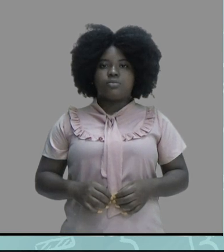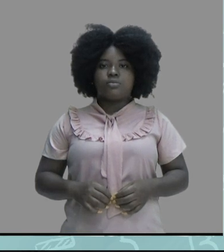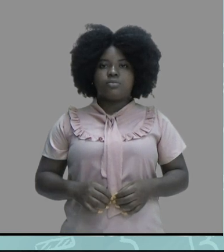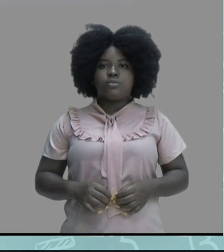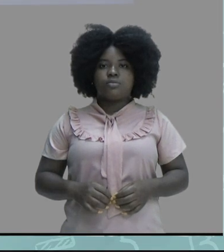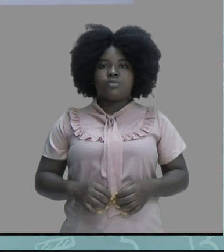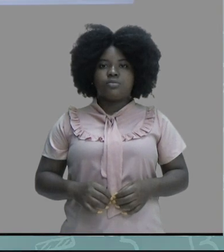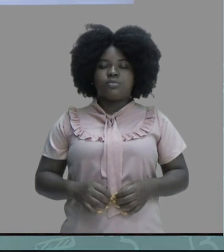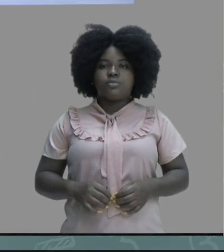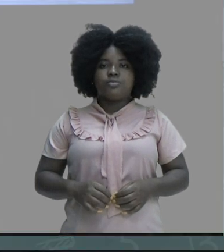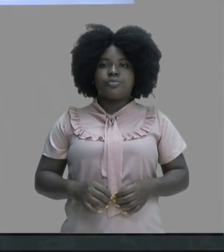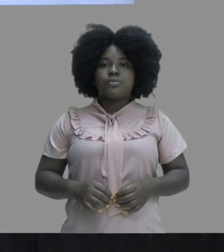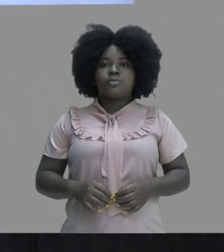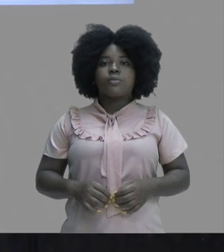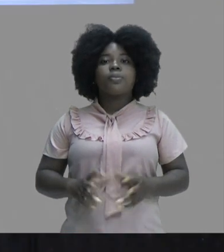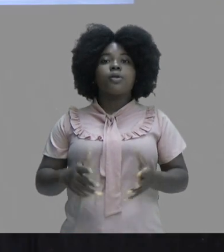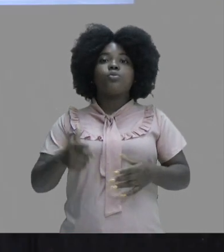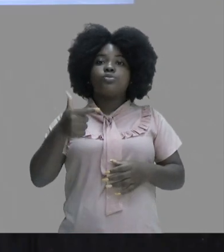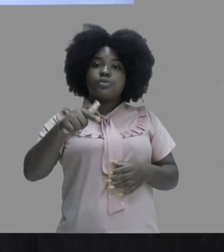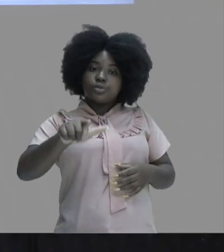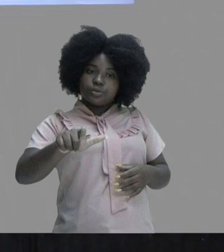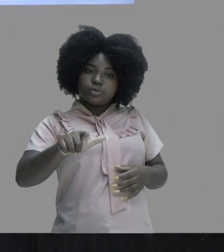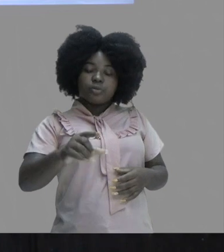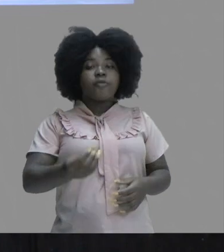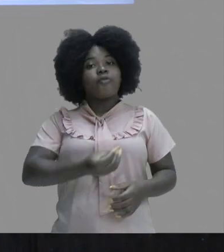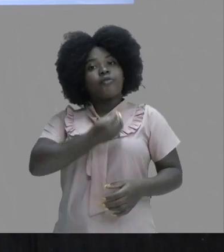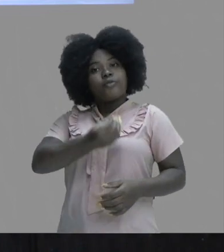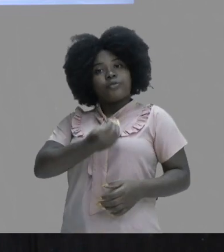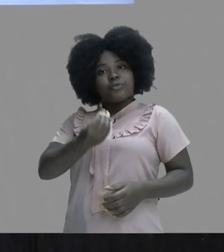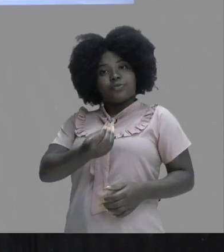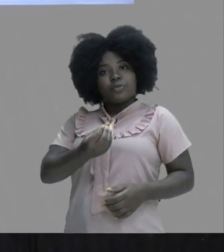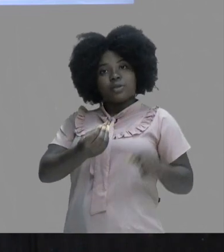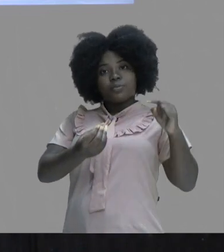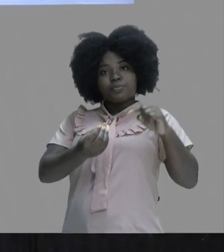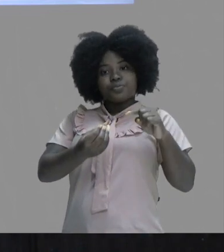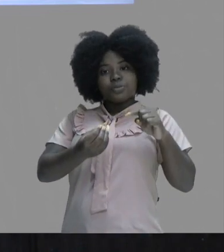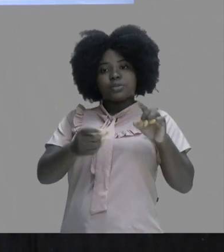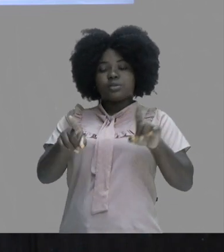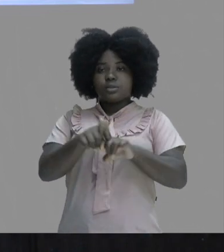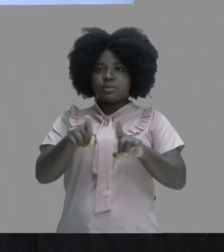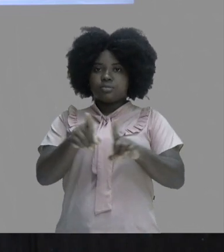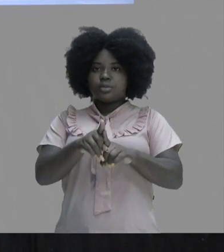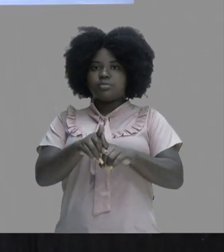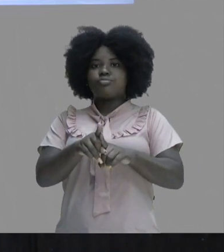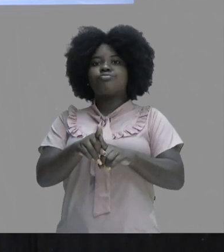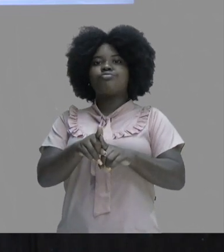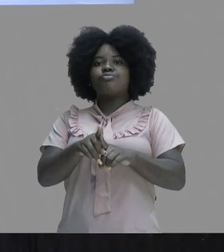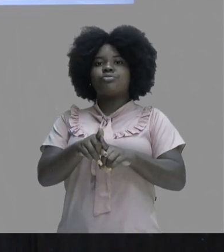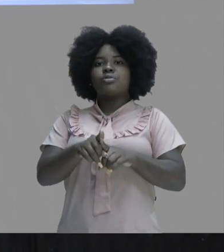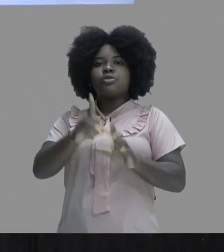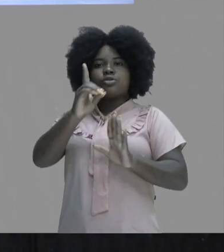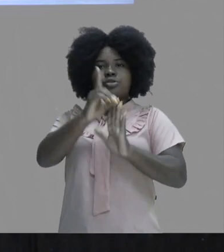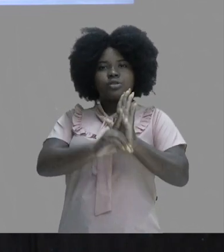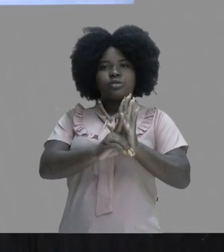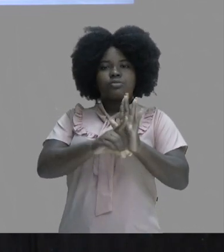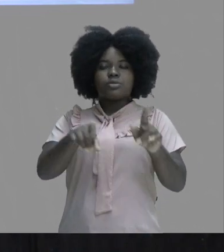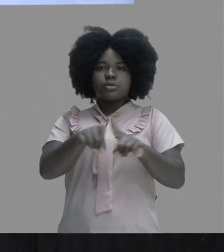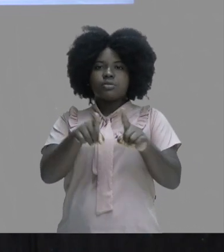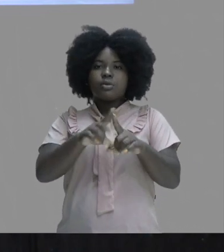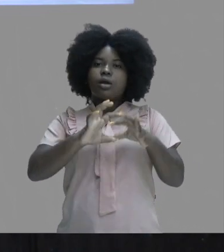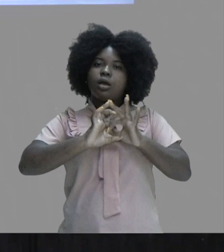humanos. Beleza? Vou repetir para ti, ó. Vida, dignidade e liberdade são